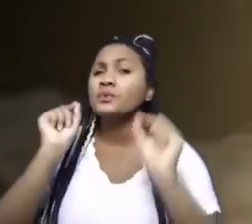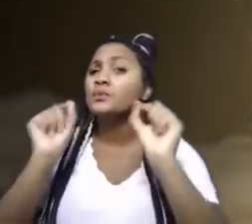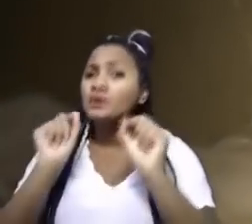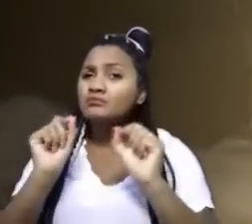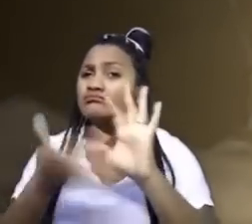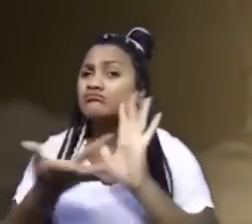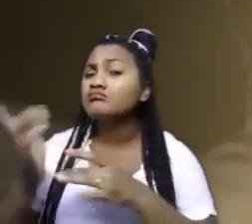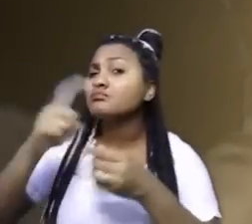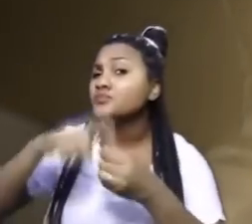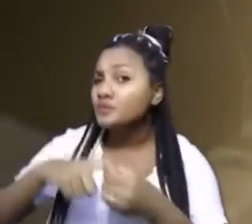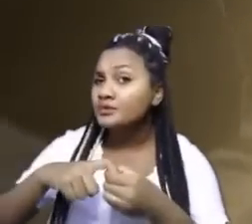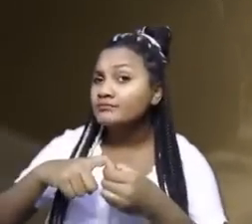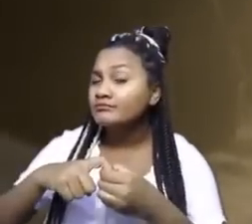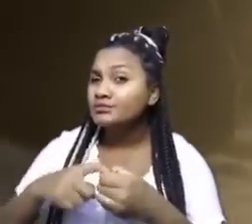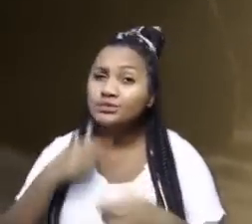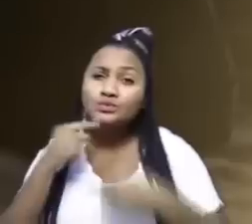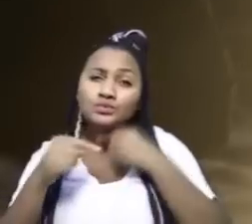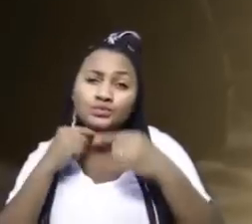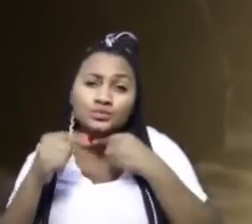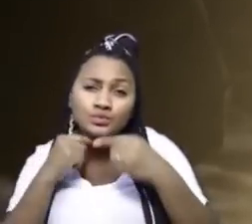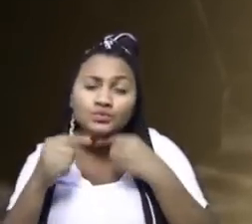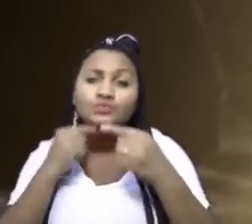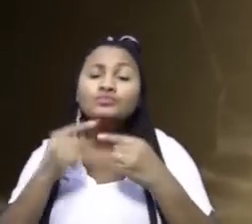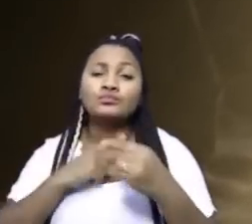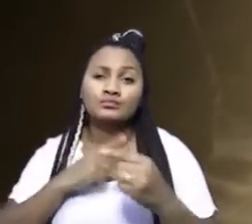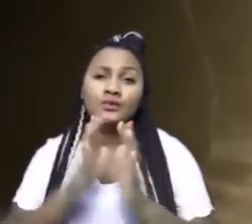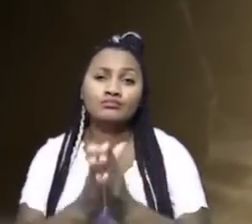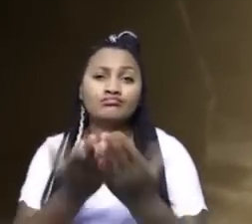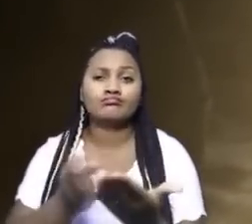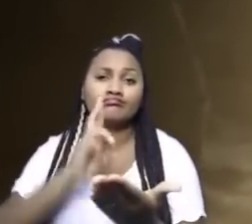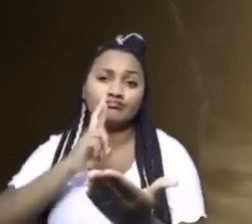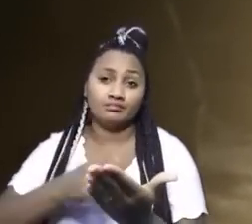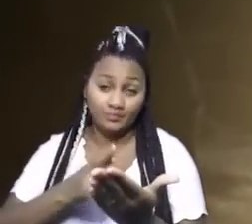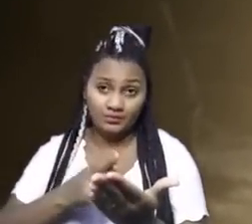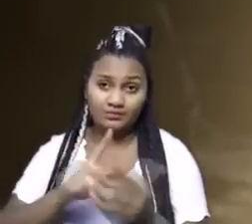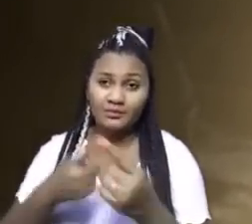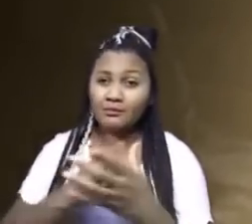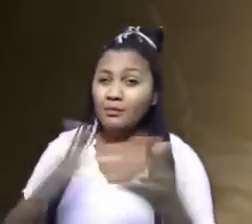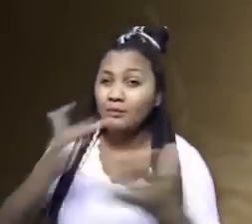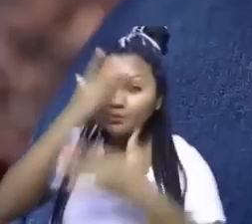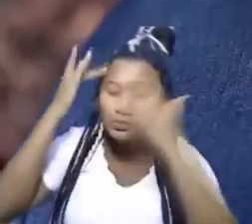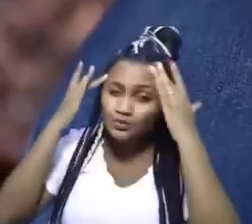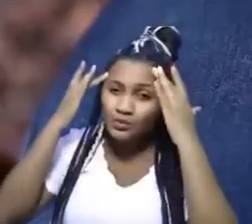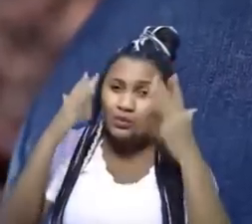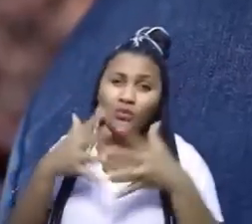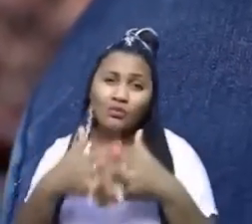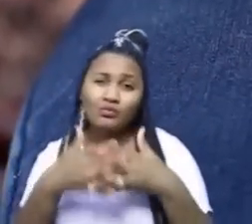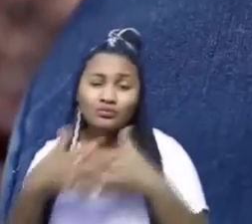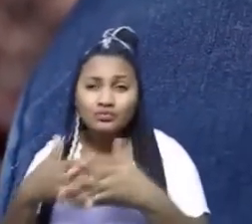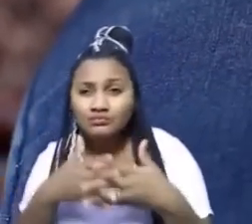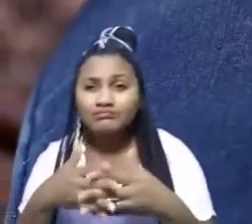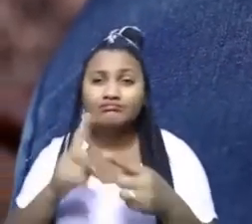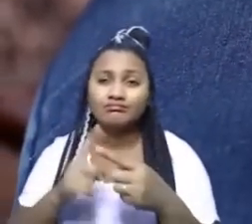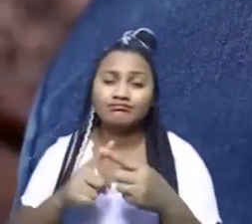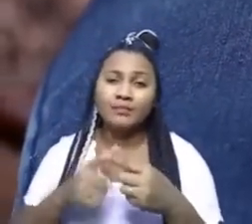que Jesus volte? Essas perguntas têm respostas simples na Bíblia, mas se tornaram complicadas e confusas por causa